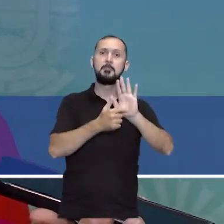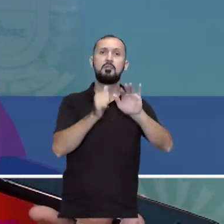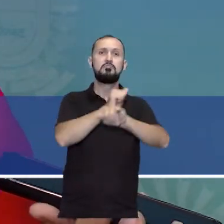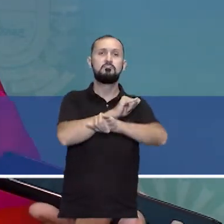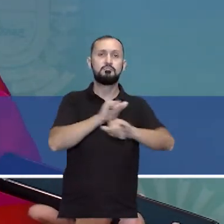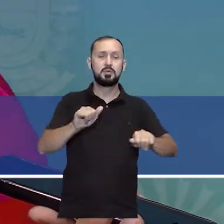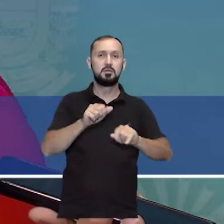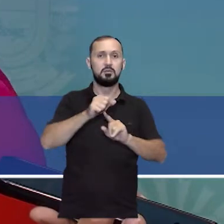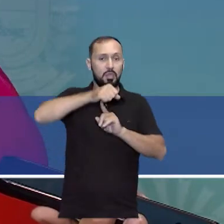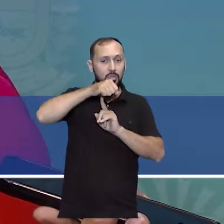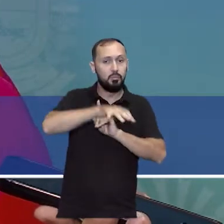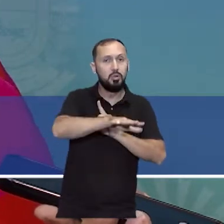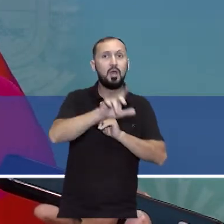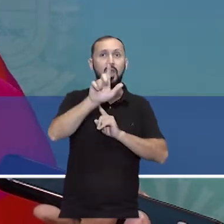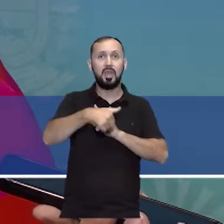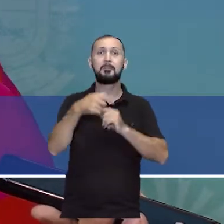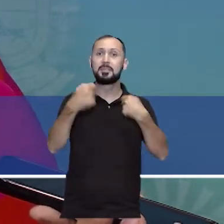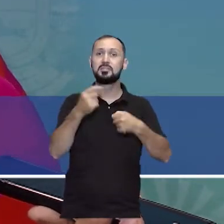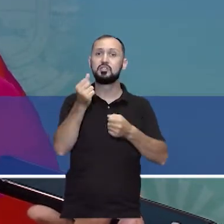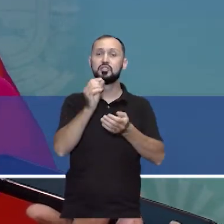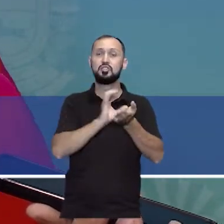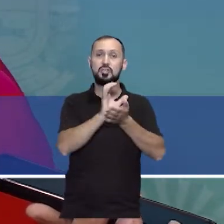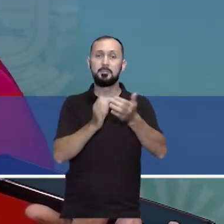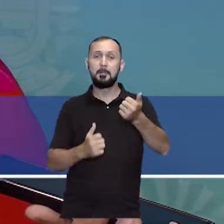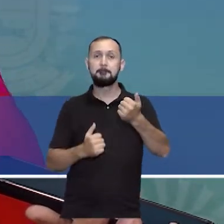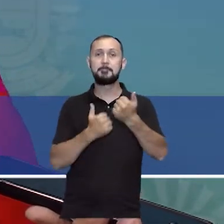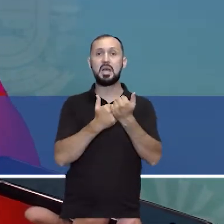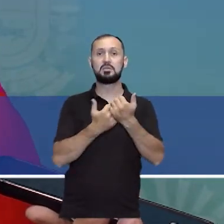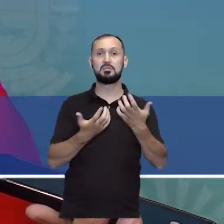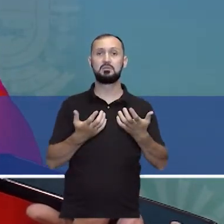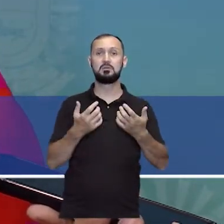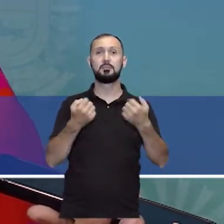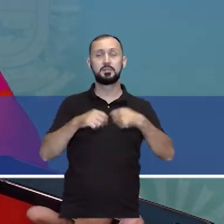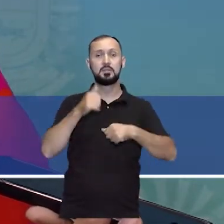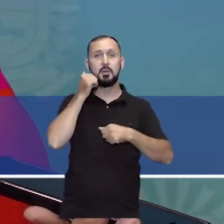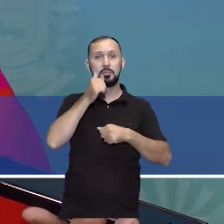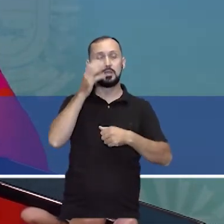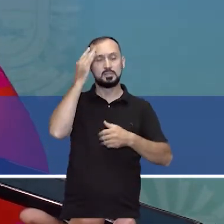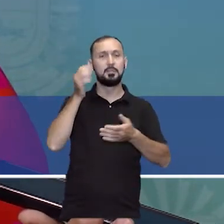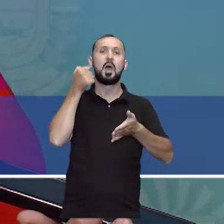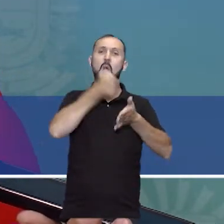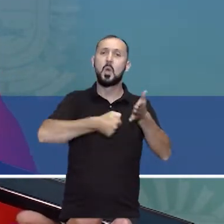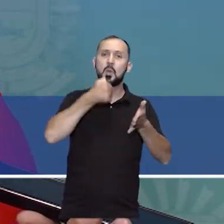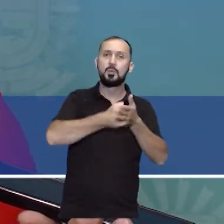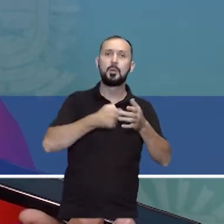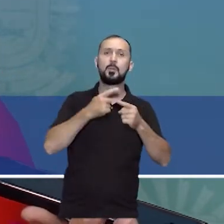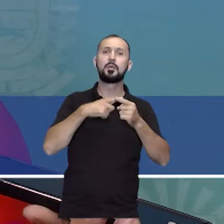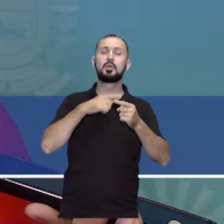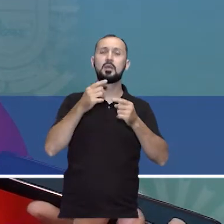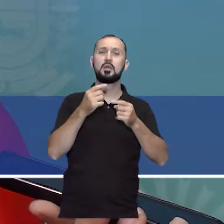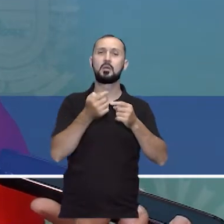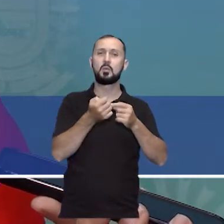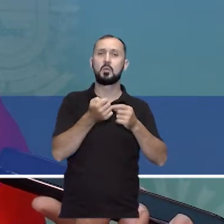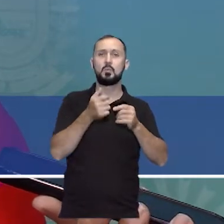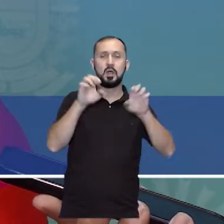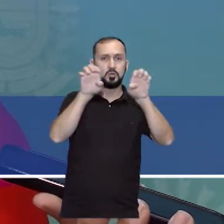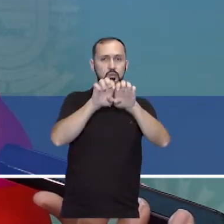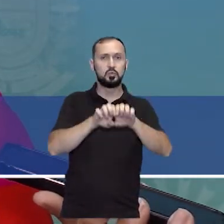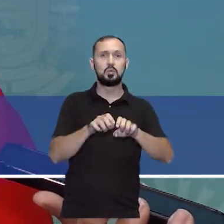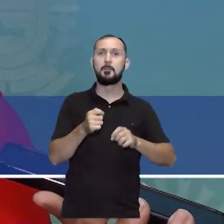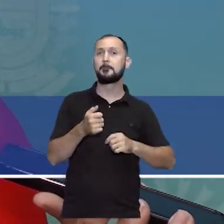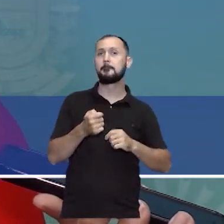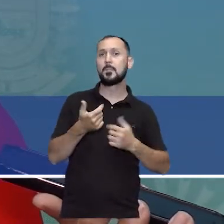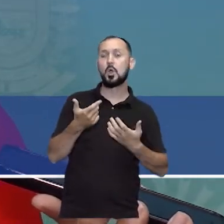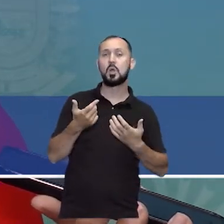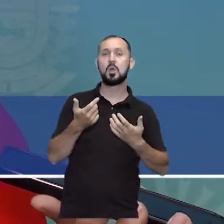para divulgar o seu trabalho, e isso é dinheiro, né? Então, já que existe o fundo eleitoral, que a mulher também saiba cobrar, porque com um pouquinho de